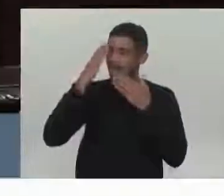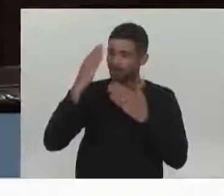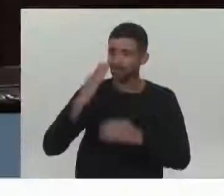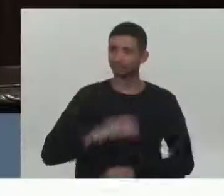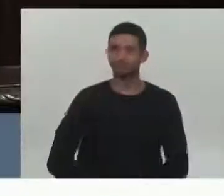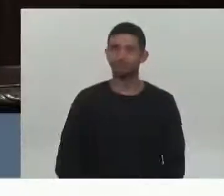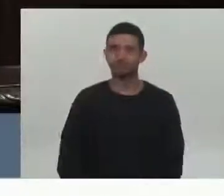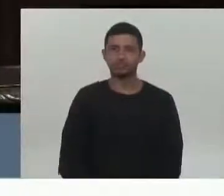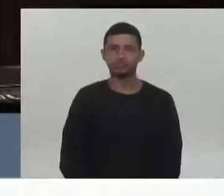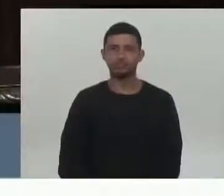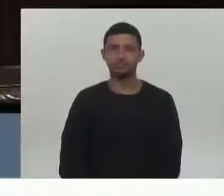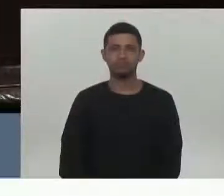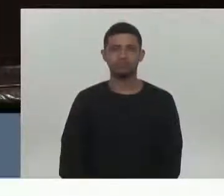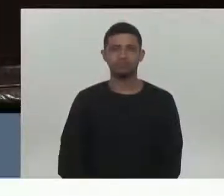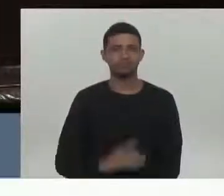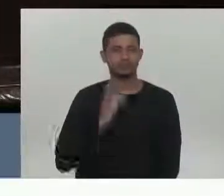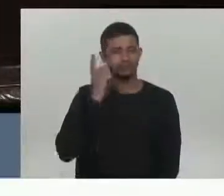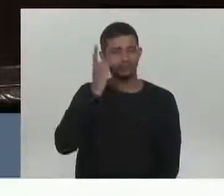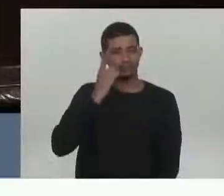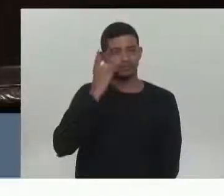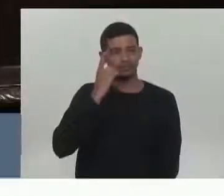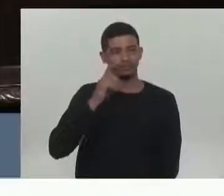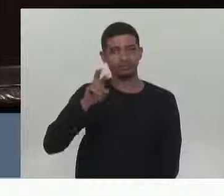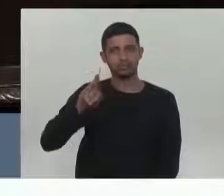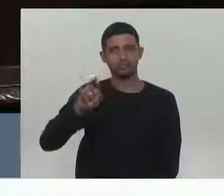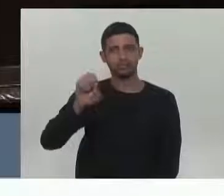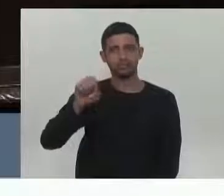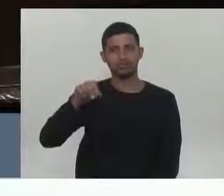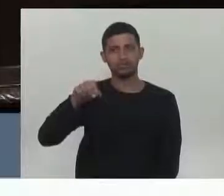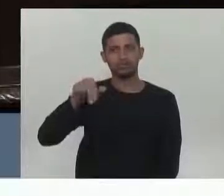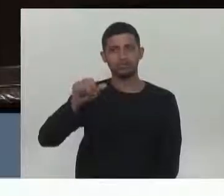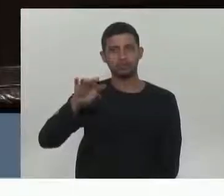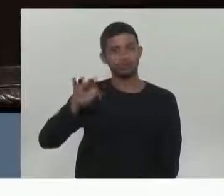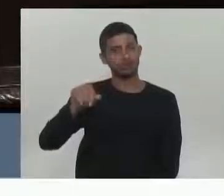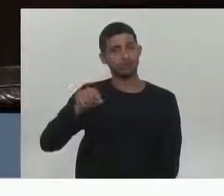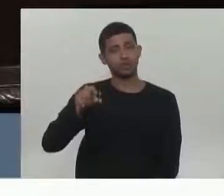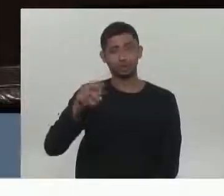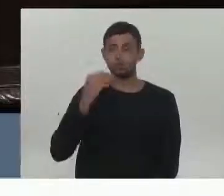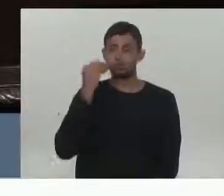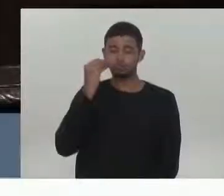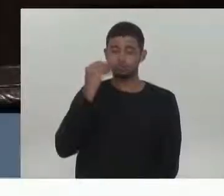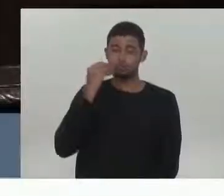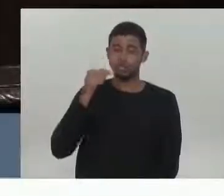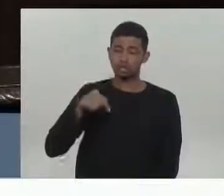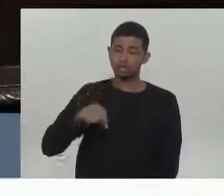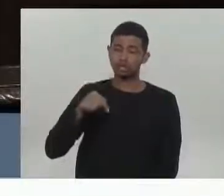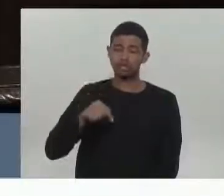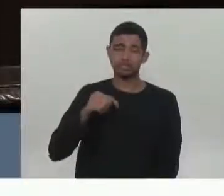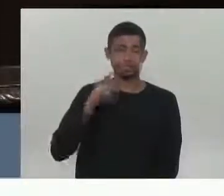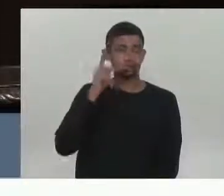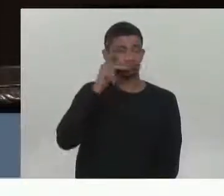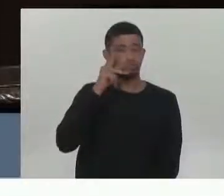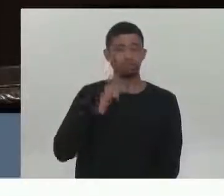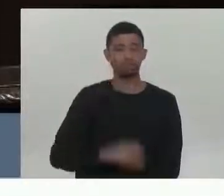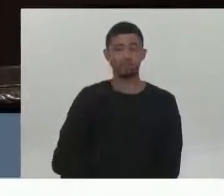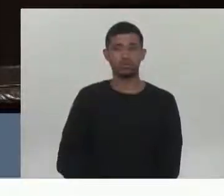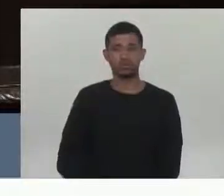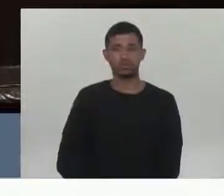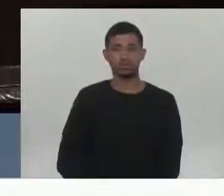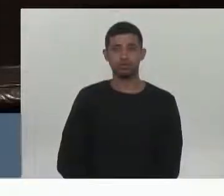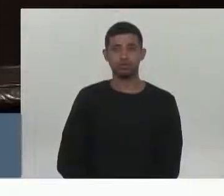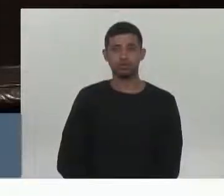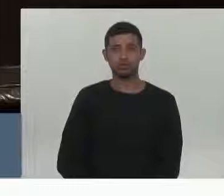senhor. Deputada Renata, Vossa Excelência tem experiência no parlamento, visto que já